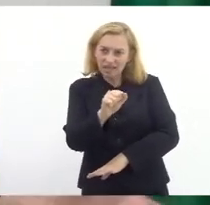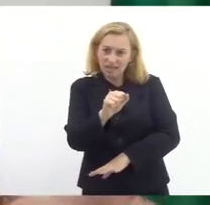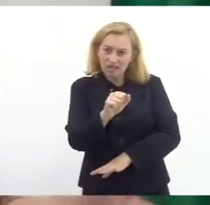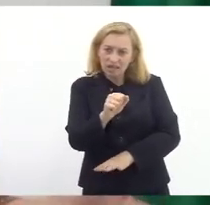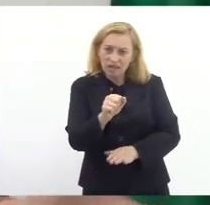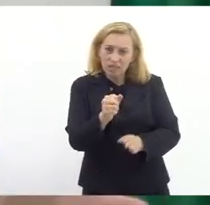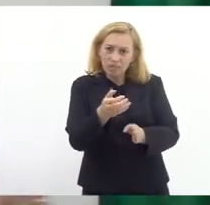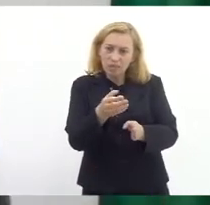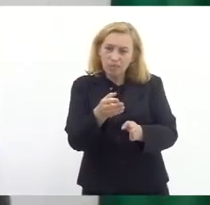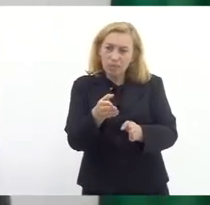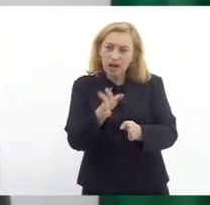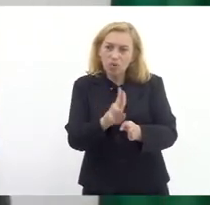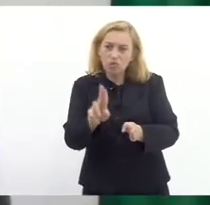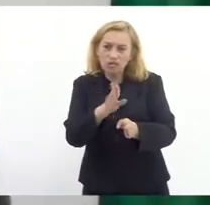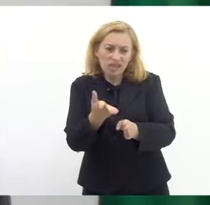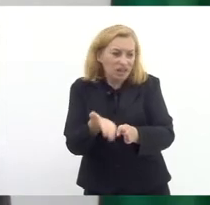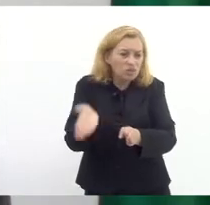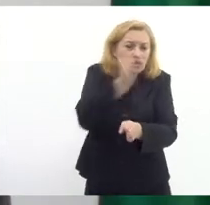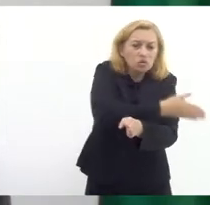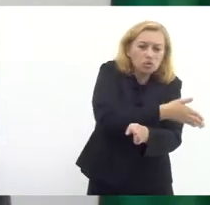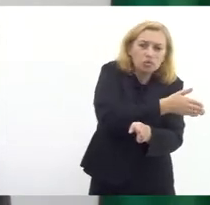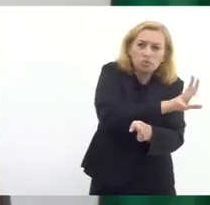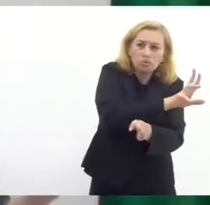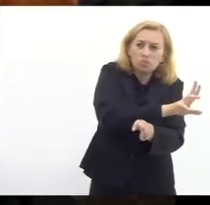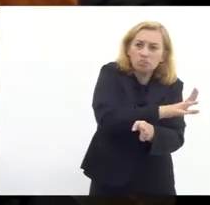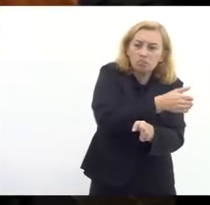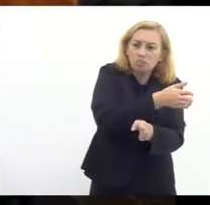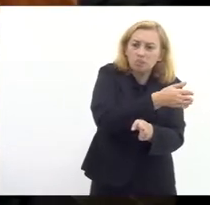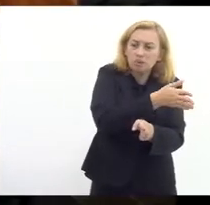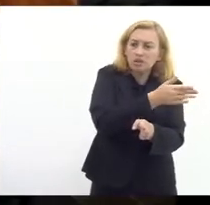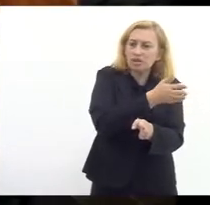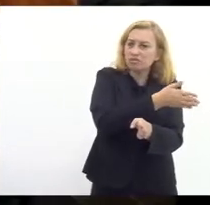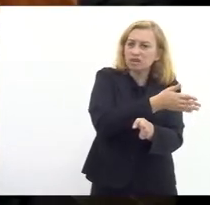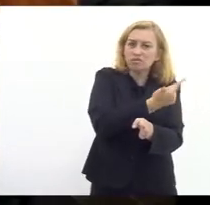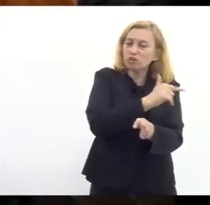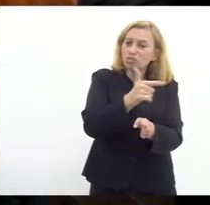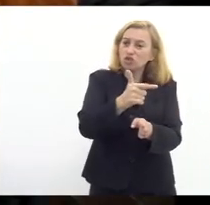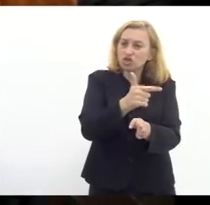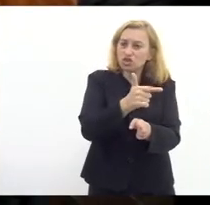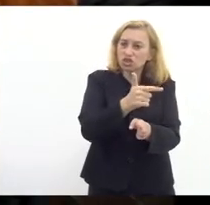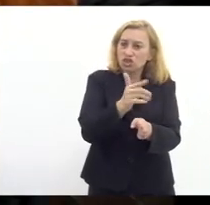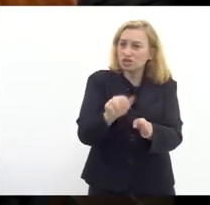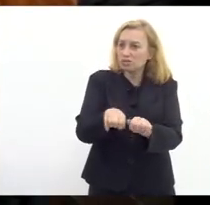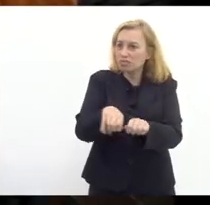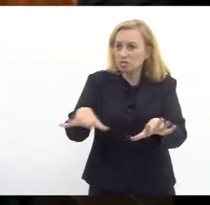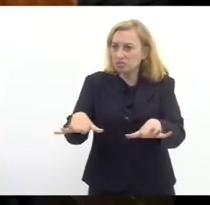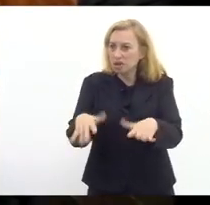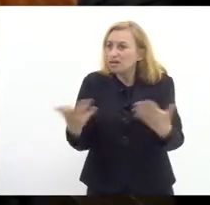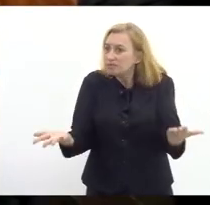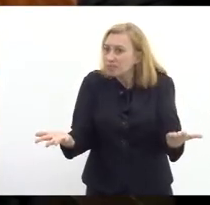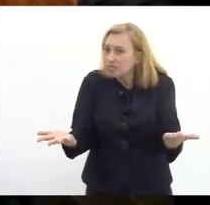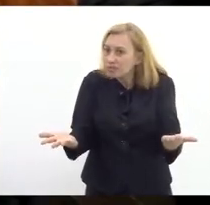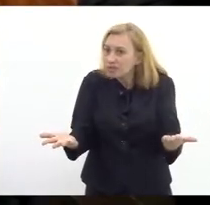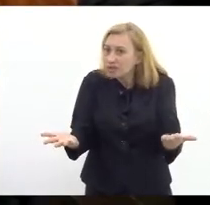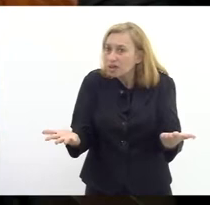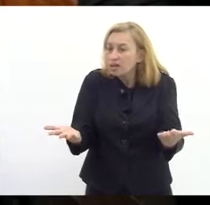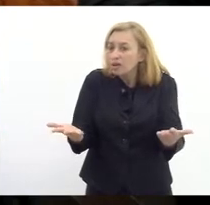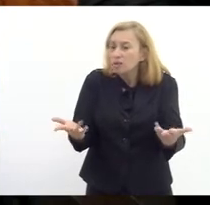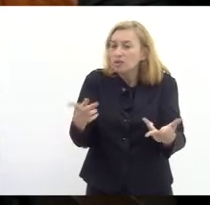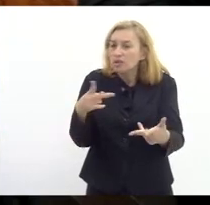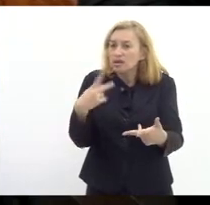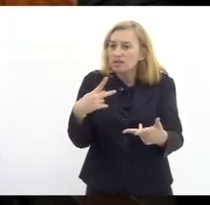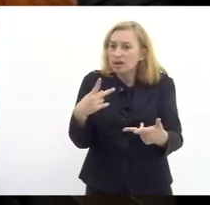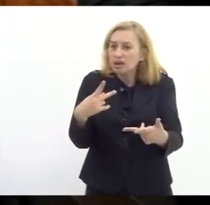tempo onde não havia calamidade. É, deputada, assim, como eu disse anteriormente, o espírito